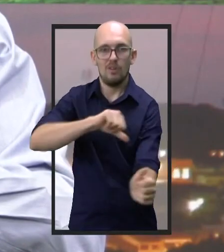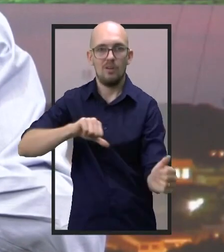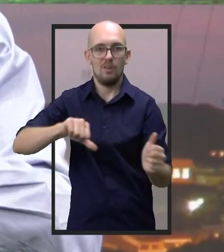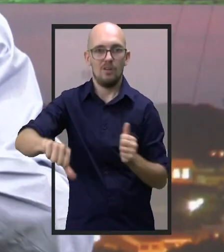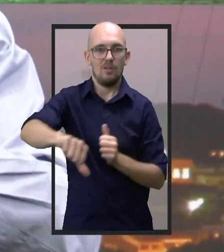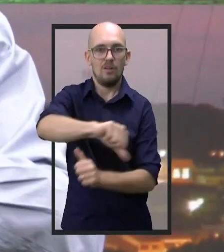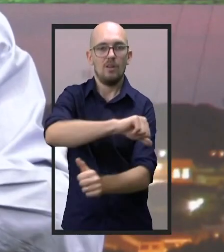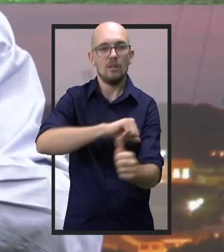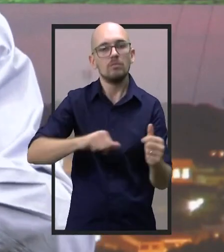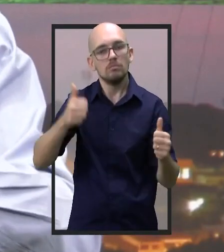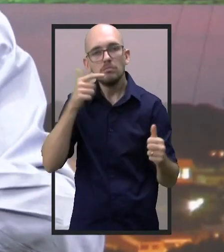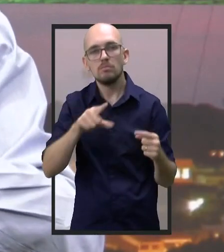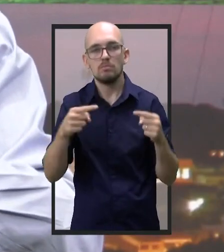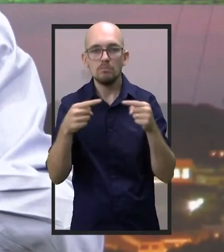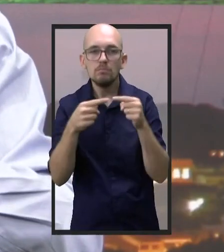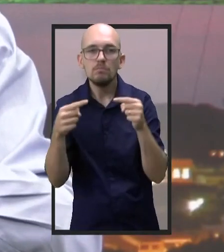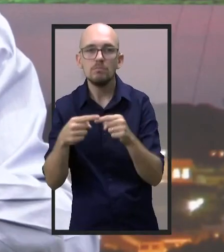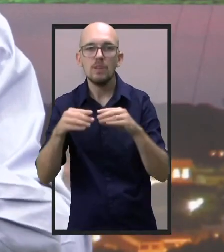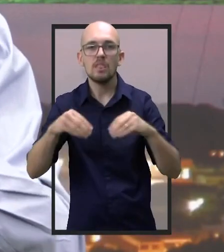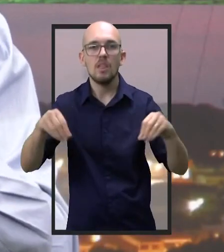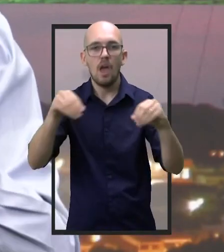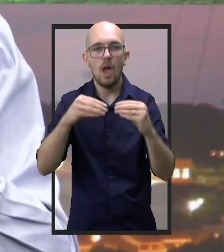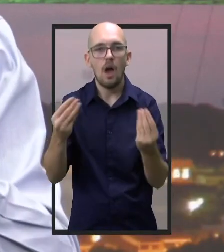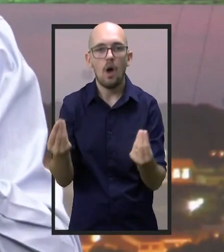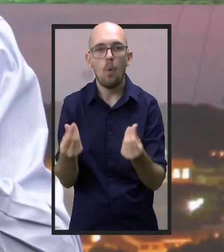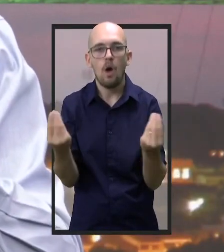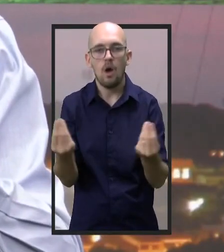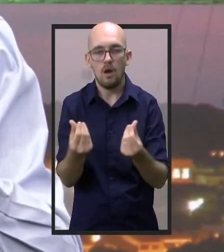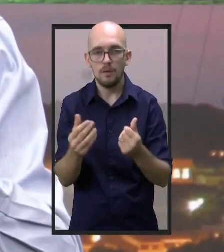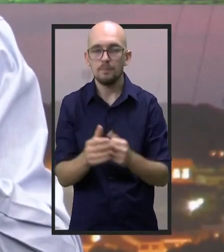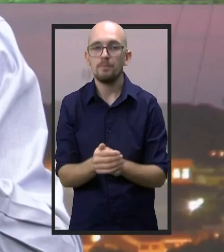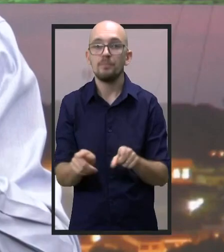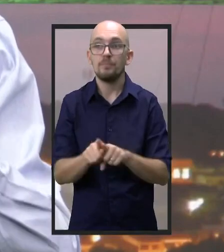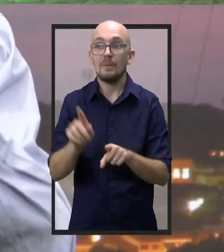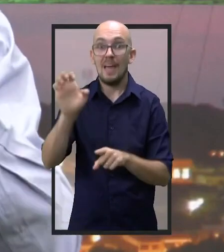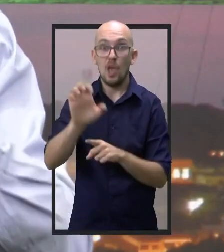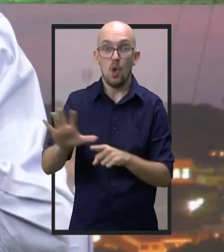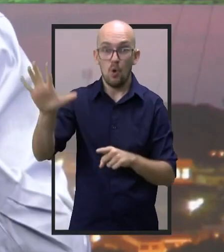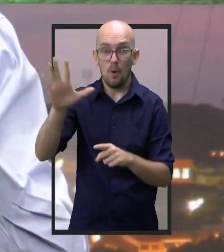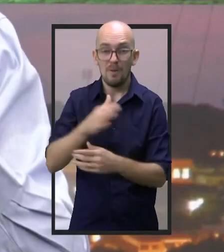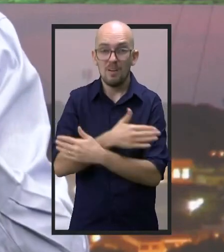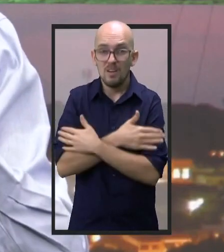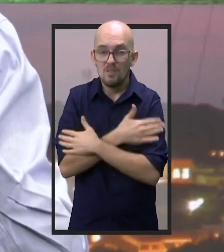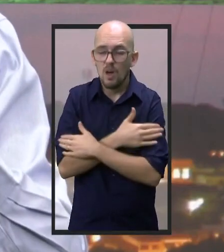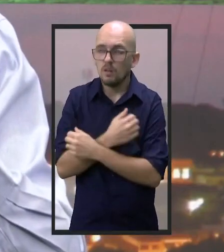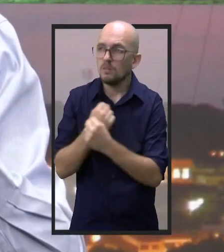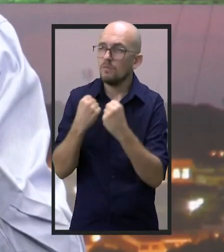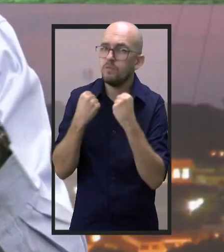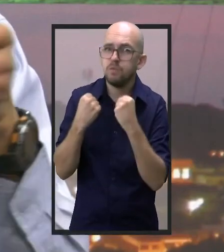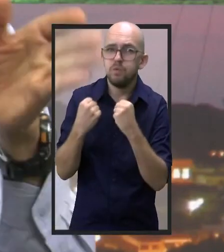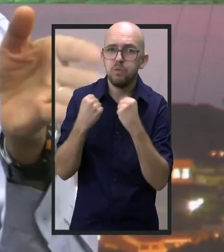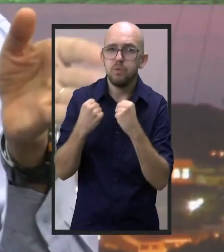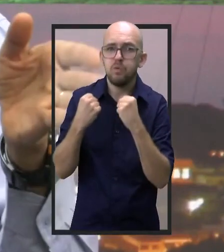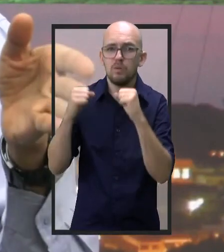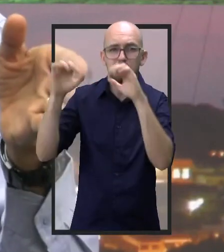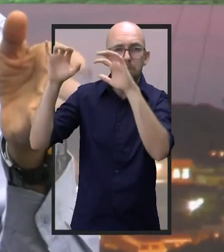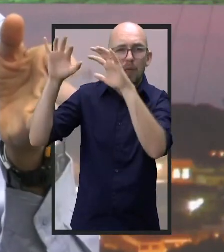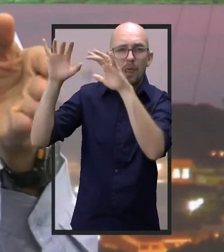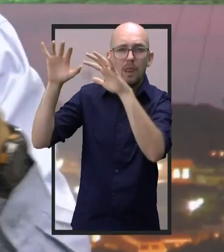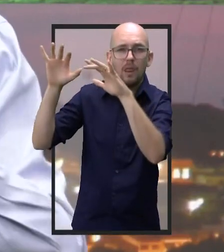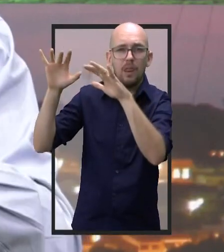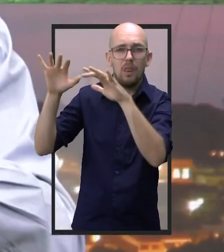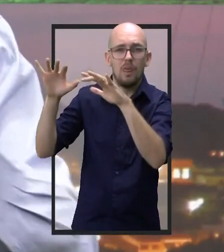aquela produção de pragas e doenças. O inverno europeu é severo, ele faz por si só esse